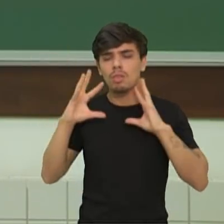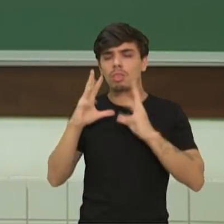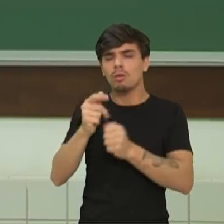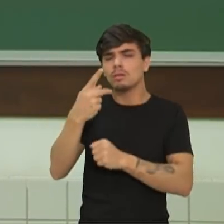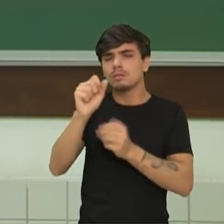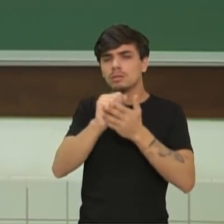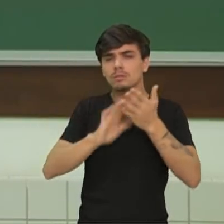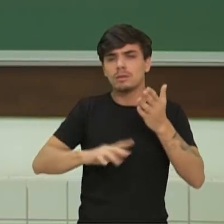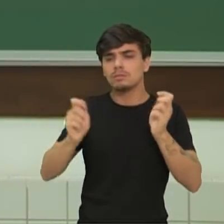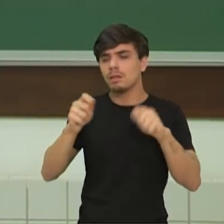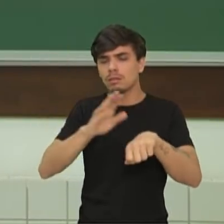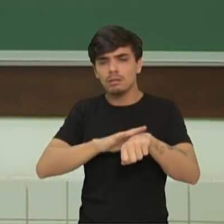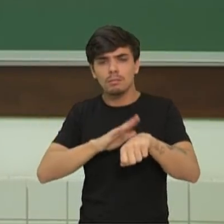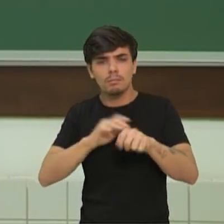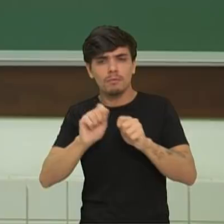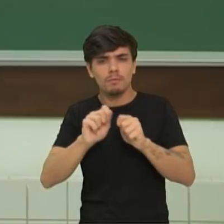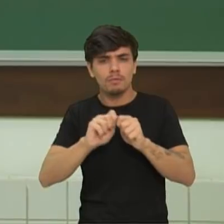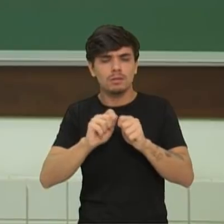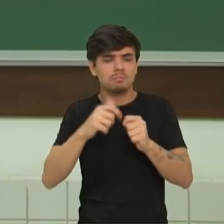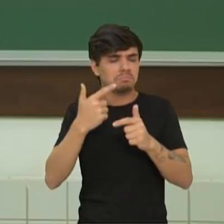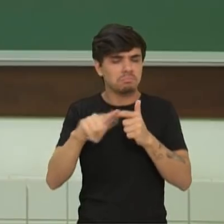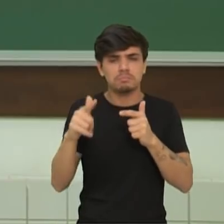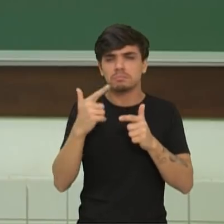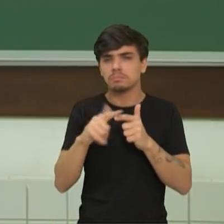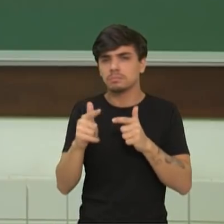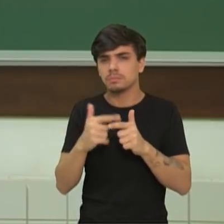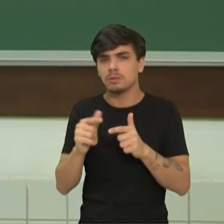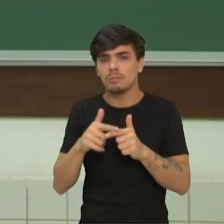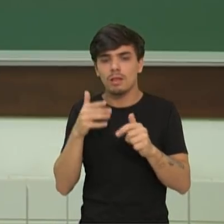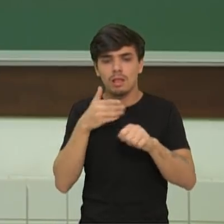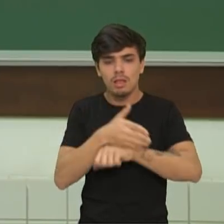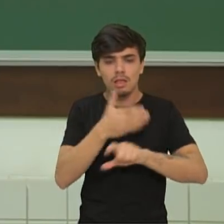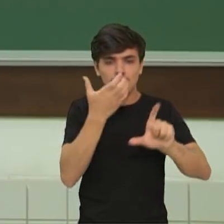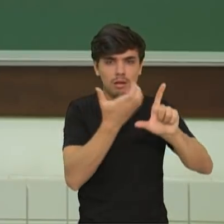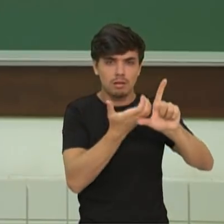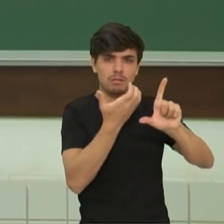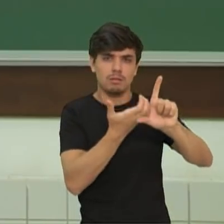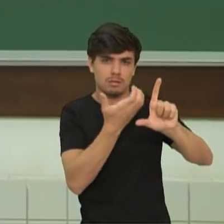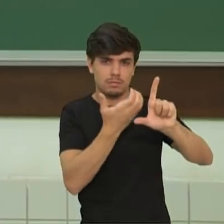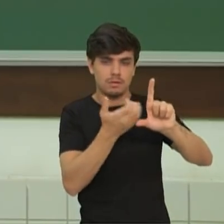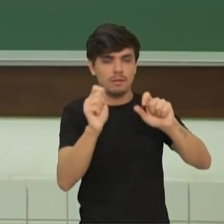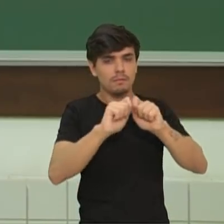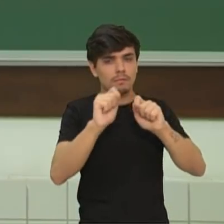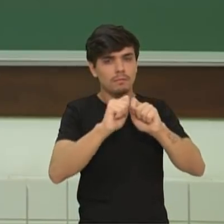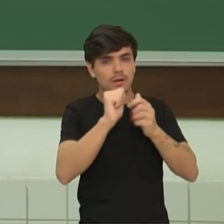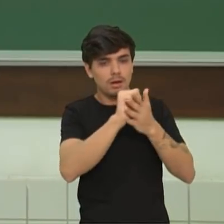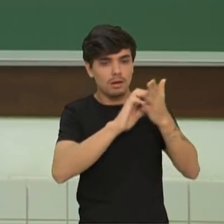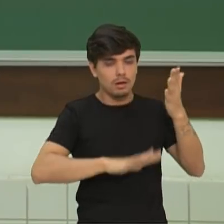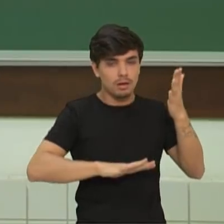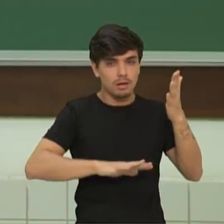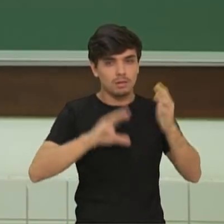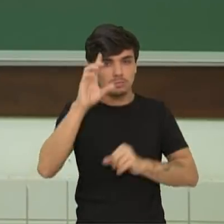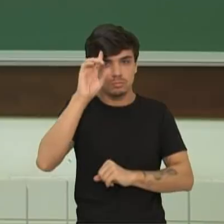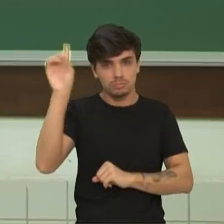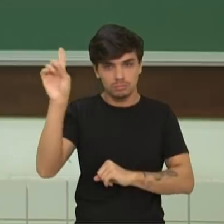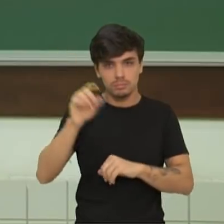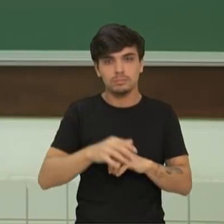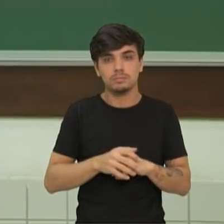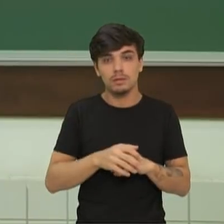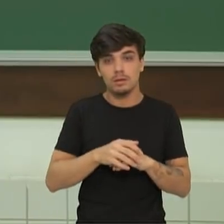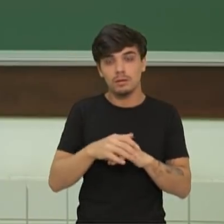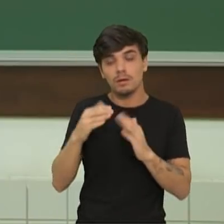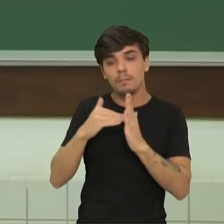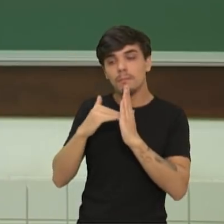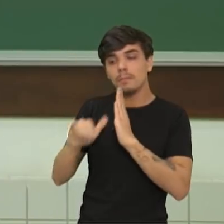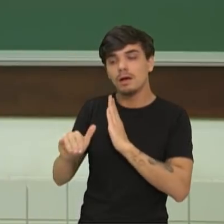ou não der tempo de copiar no caderno, não faz mal. Entra lá no Classroom, faz a atividade do dia,